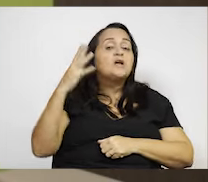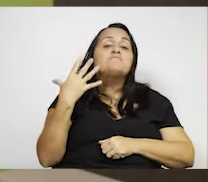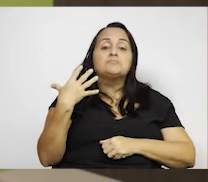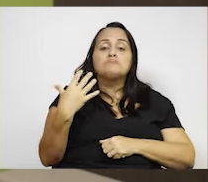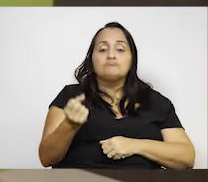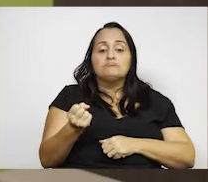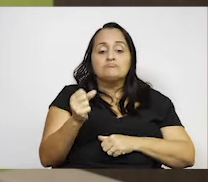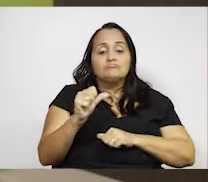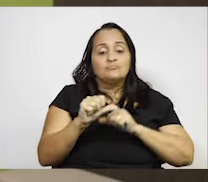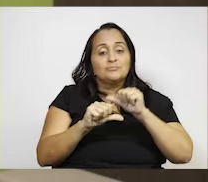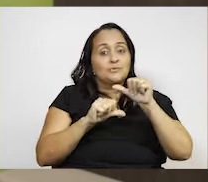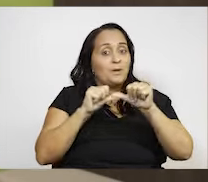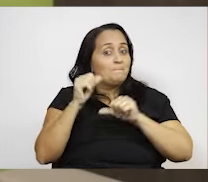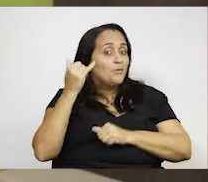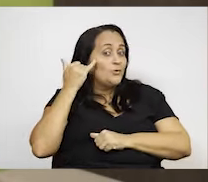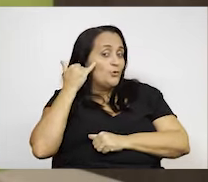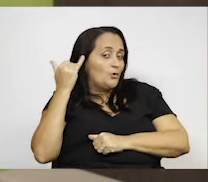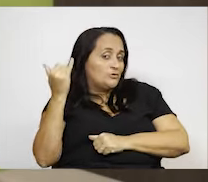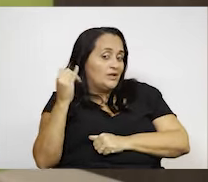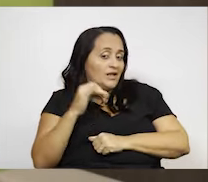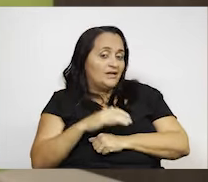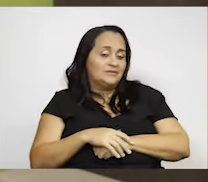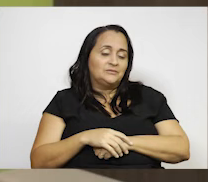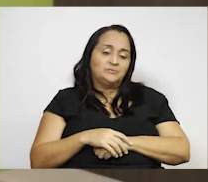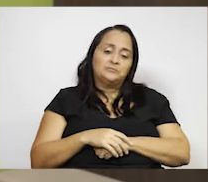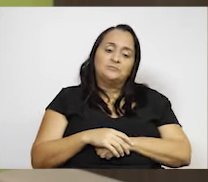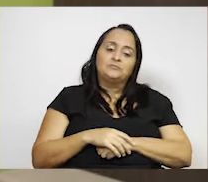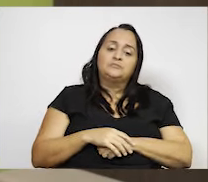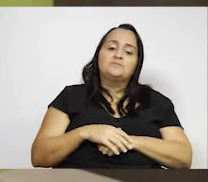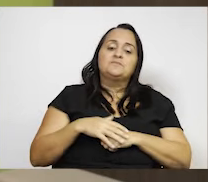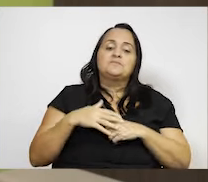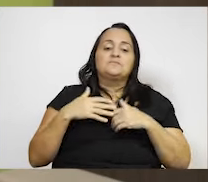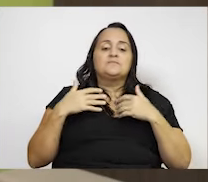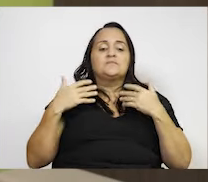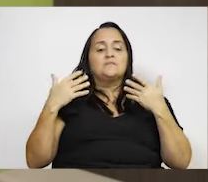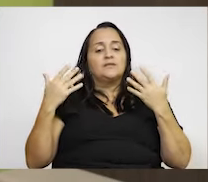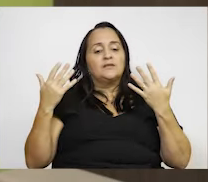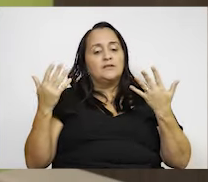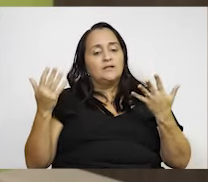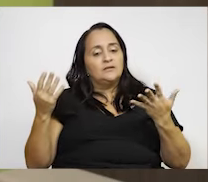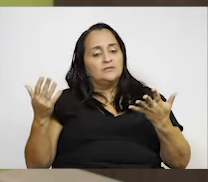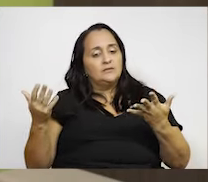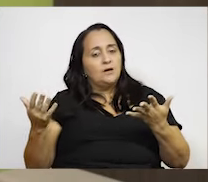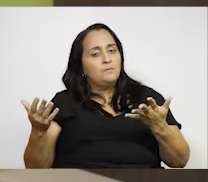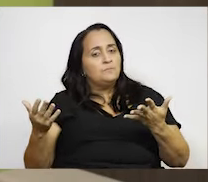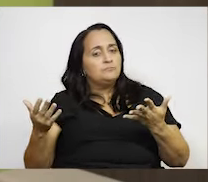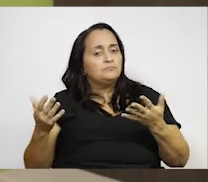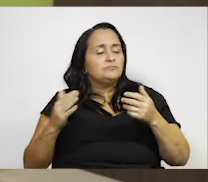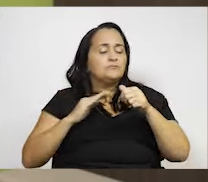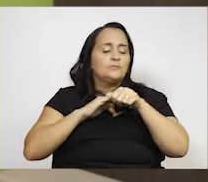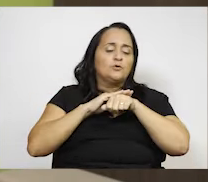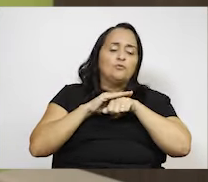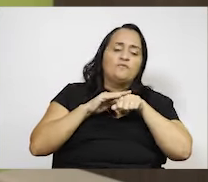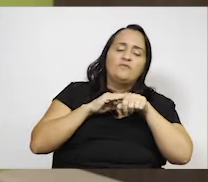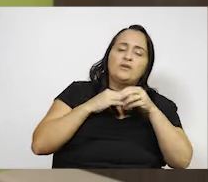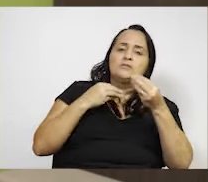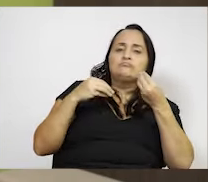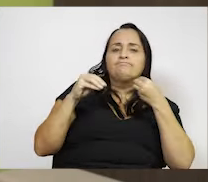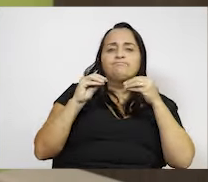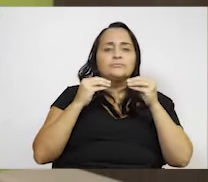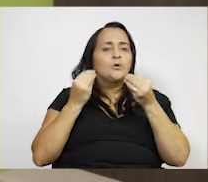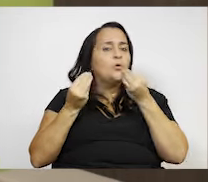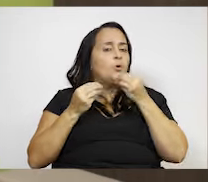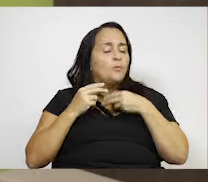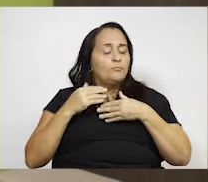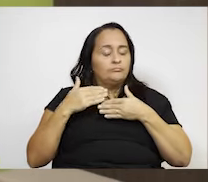de ideia. Então, olha, o diálogo, né, começou em relação a ele dar continuidade